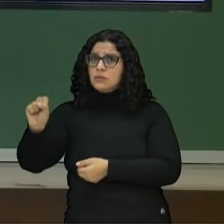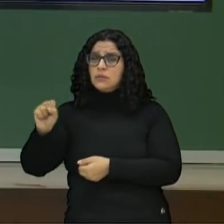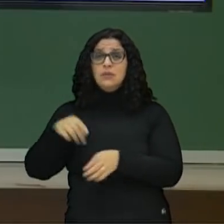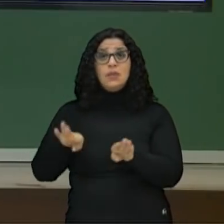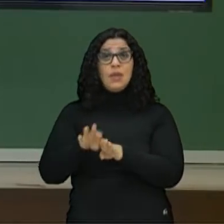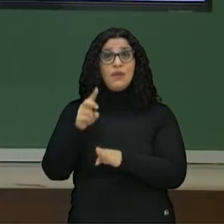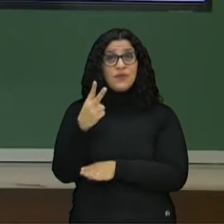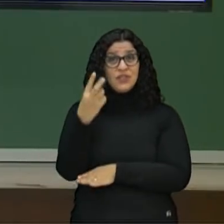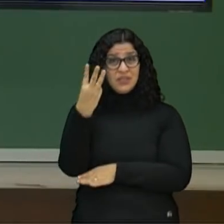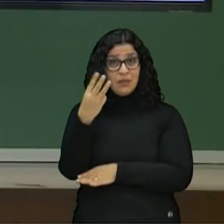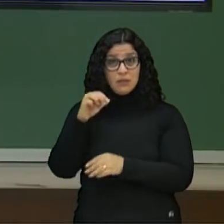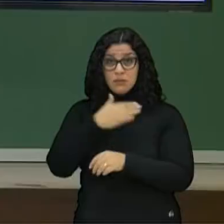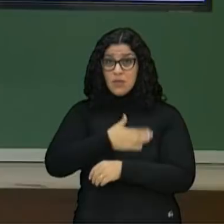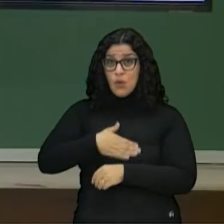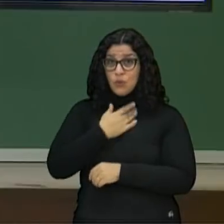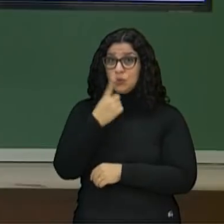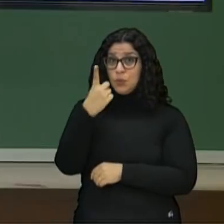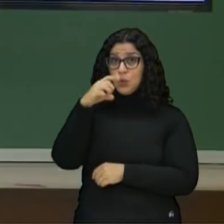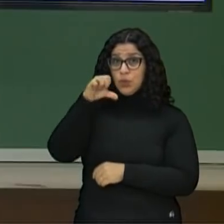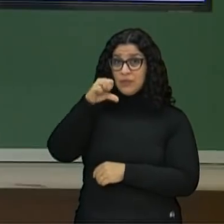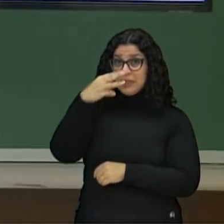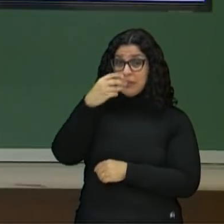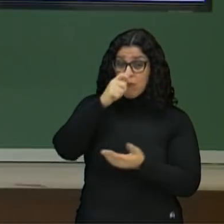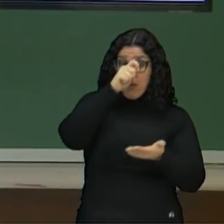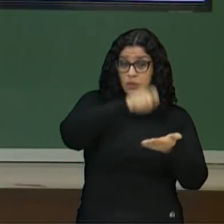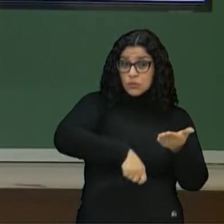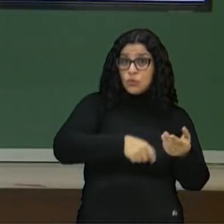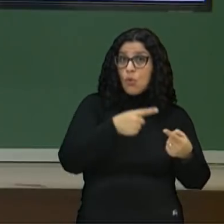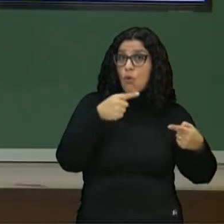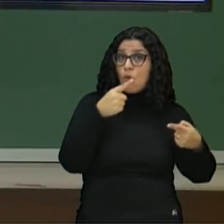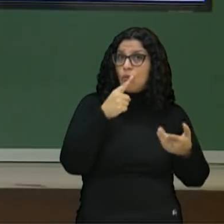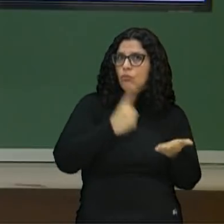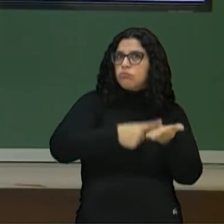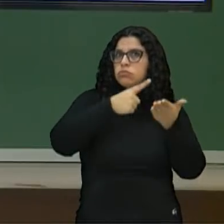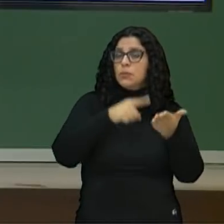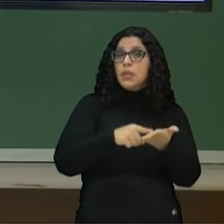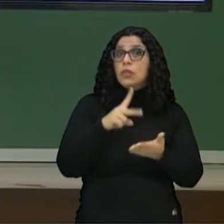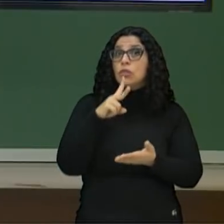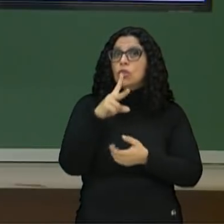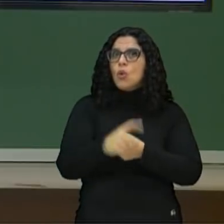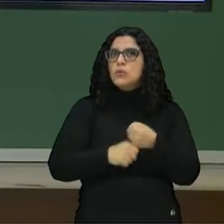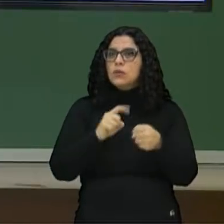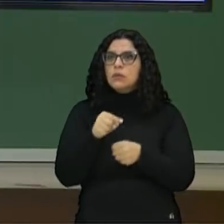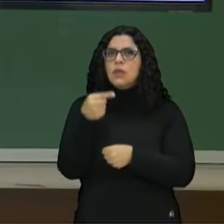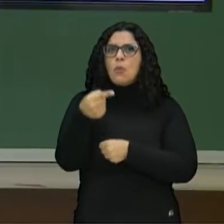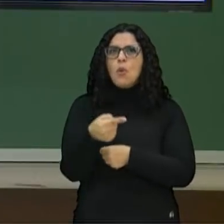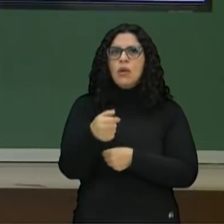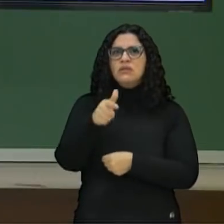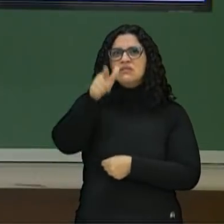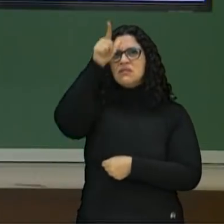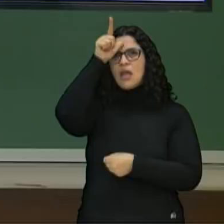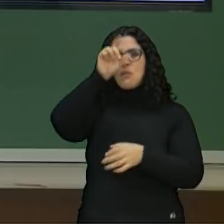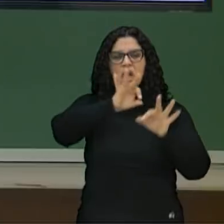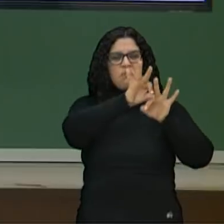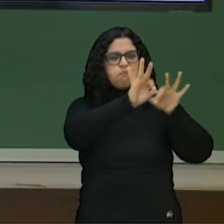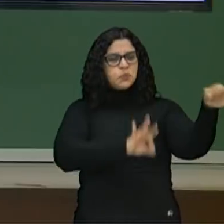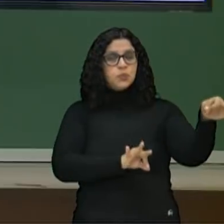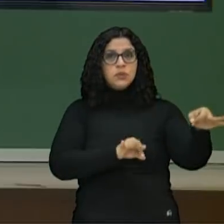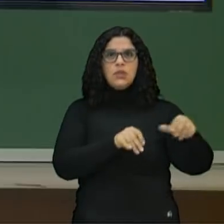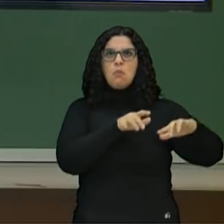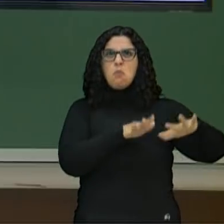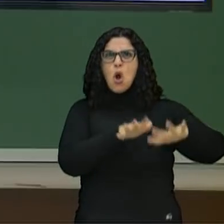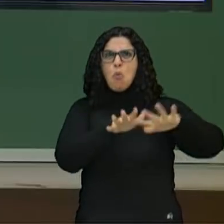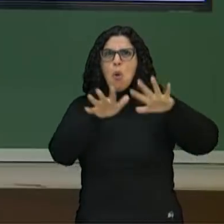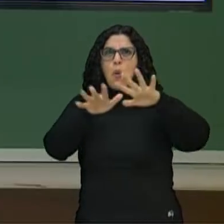de 1939? Pois é, menos de 2 anos depois, a Alemanha quebrou esse pacto e invadiu a